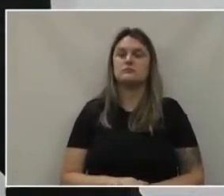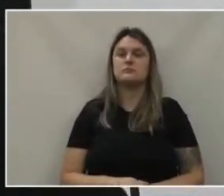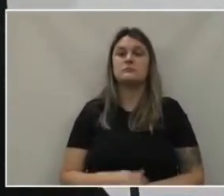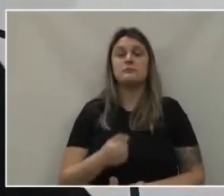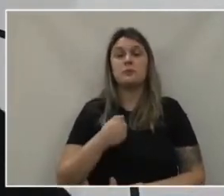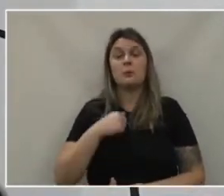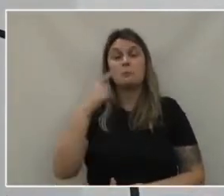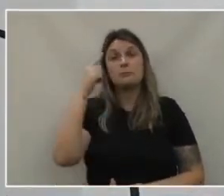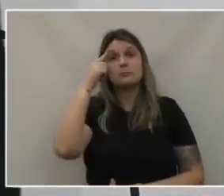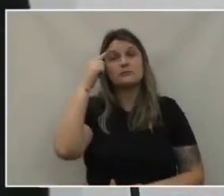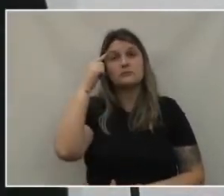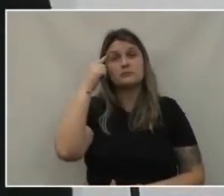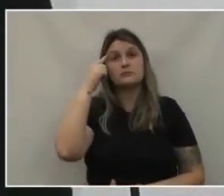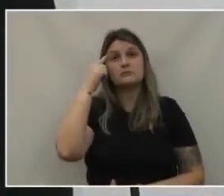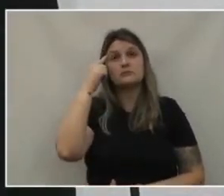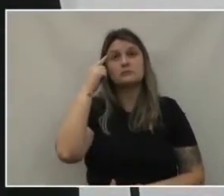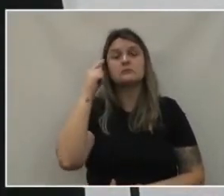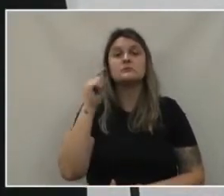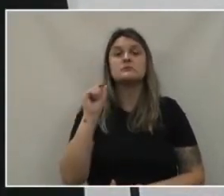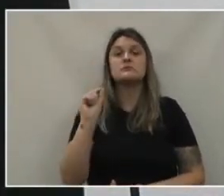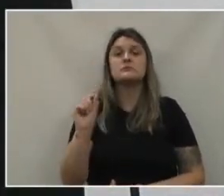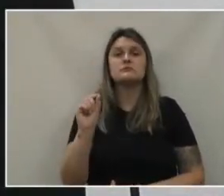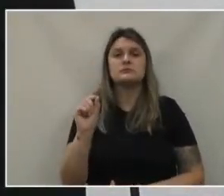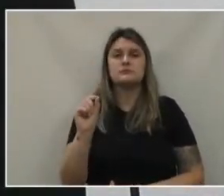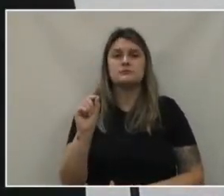Eu penso que